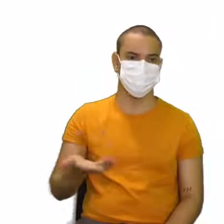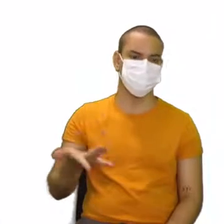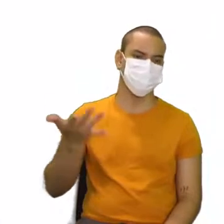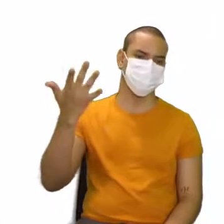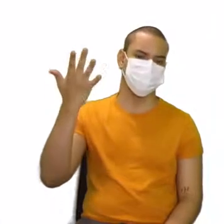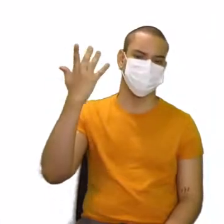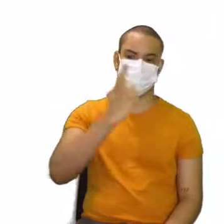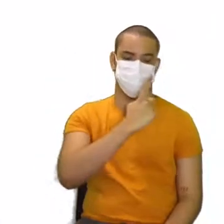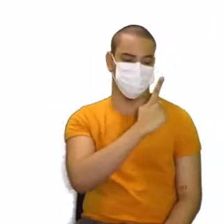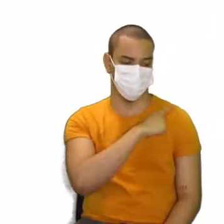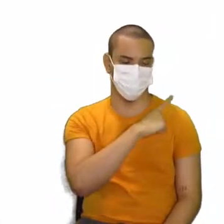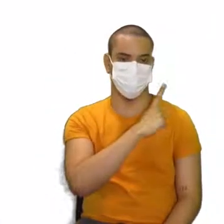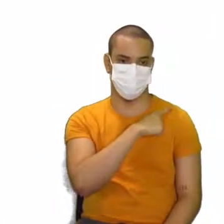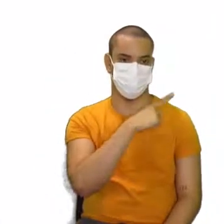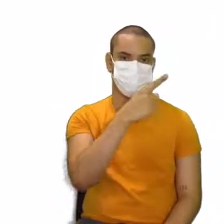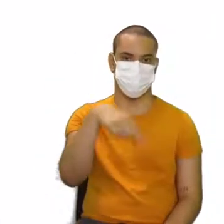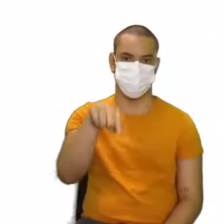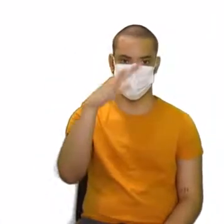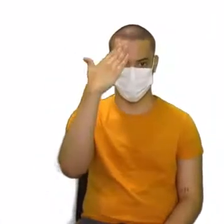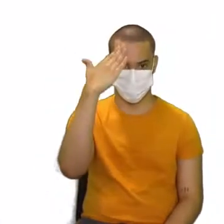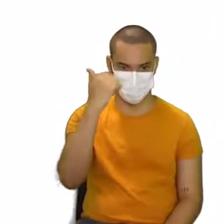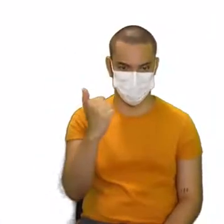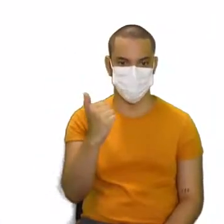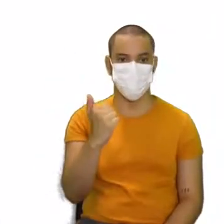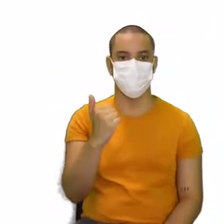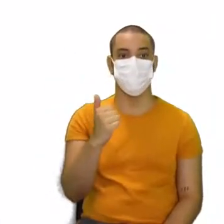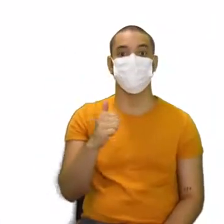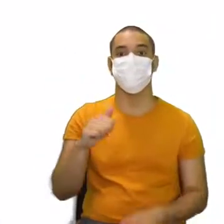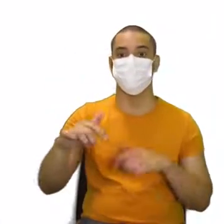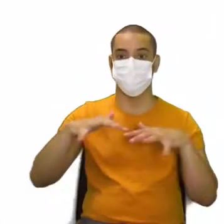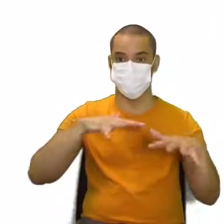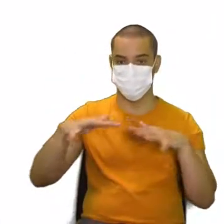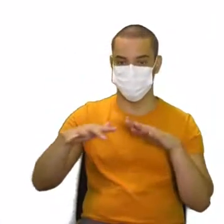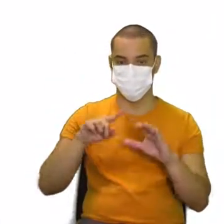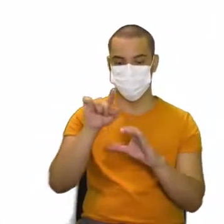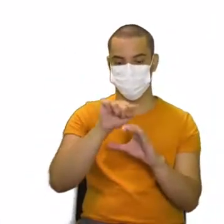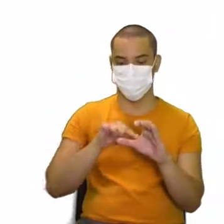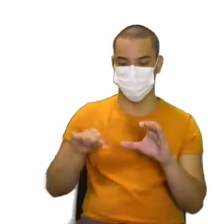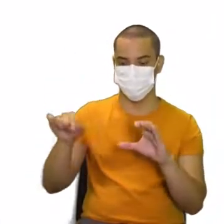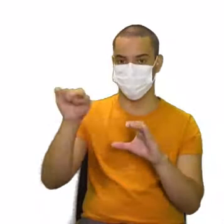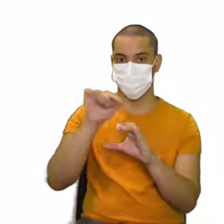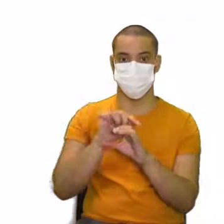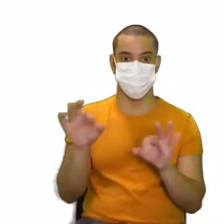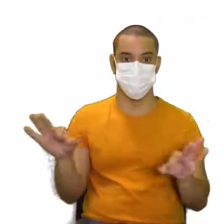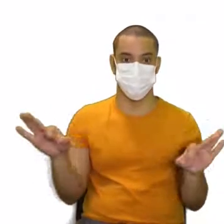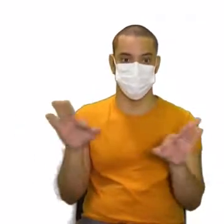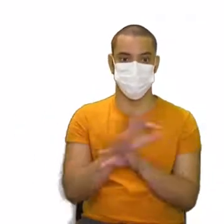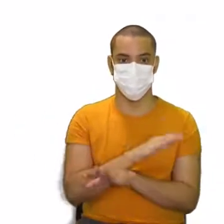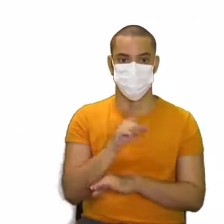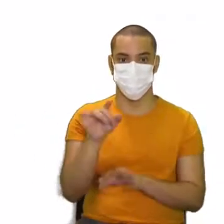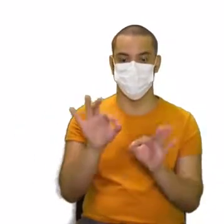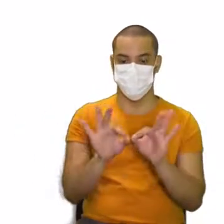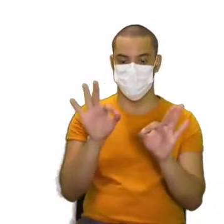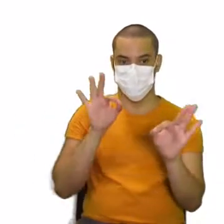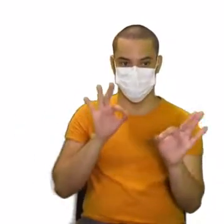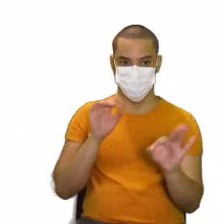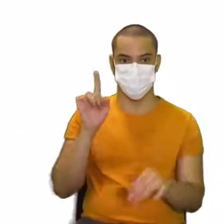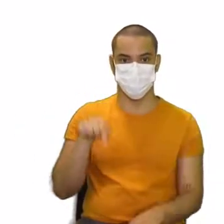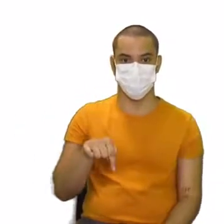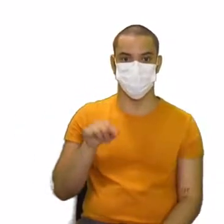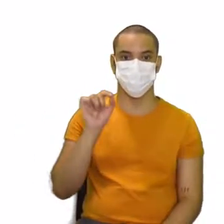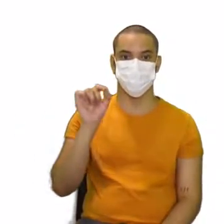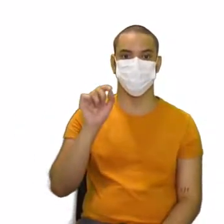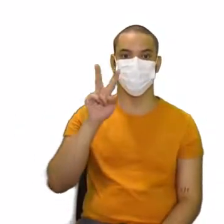primeiro ano lá e no movimento circular uma volta completa que é a distância percorrida é